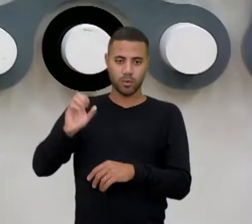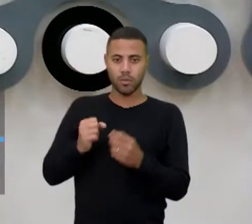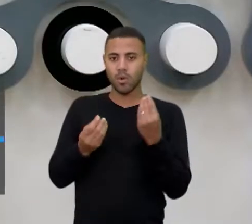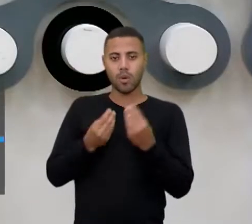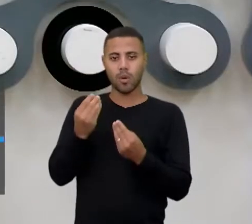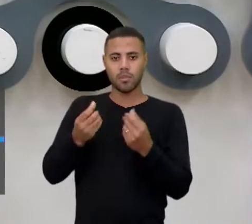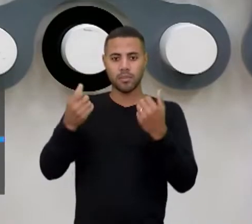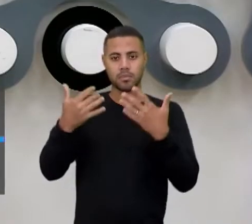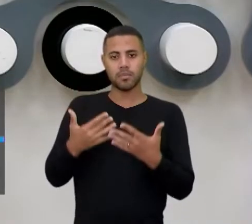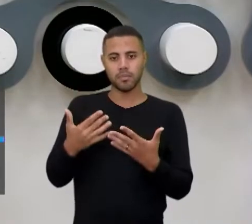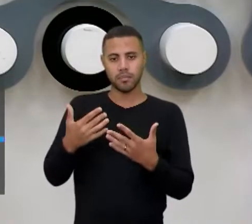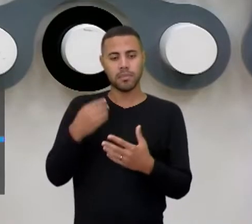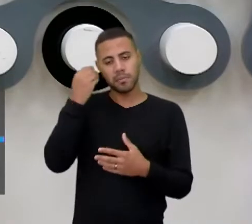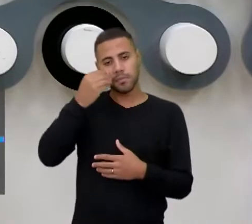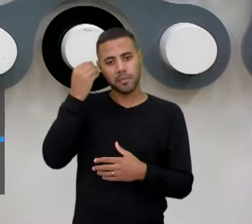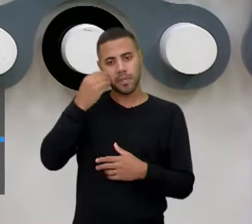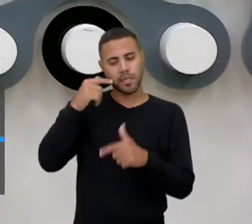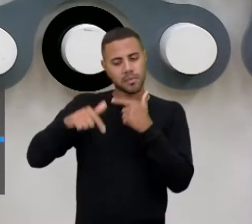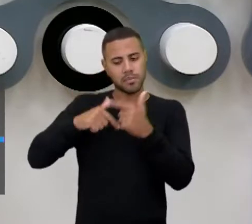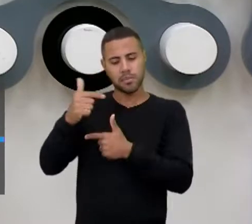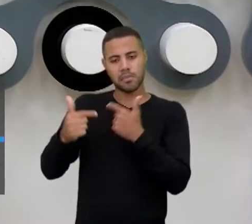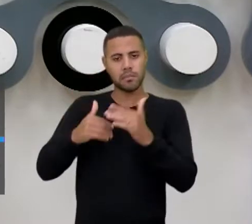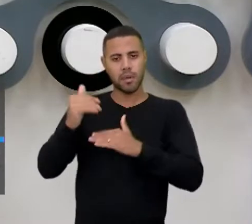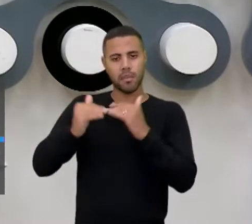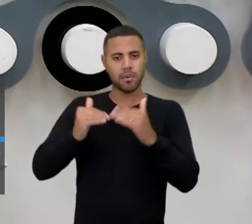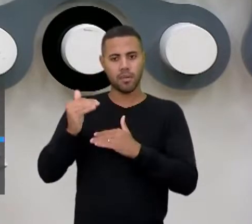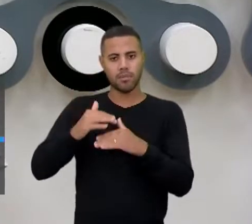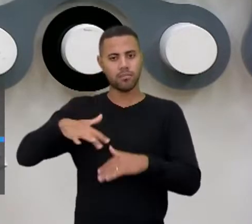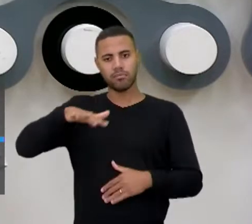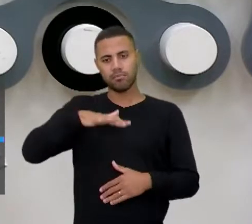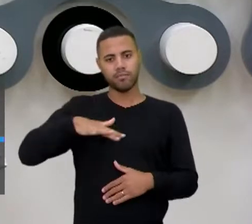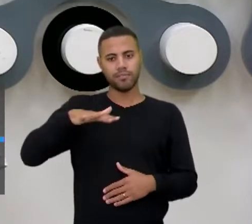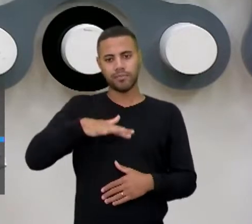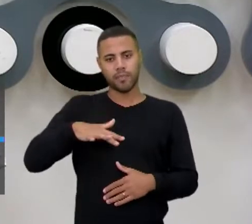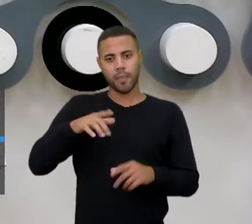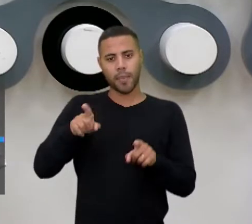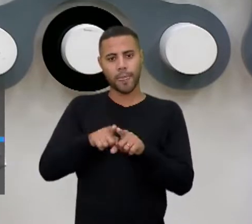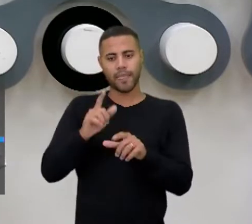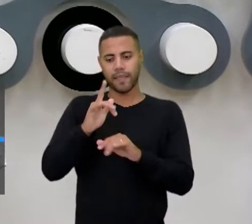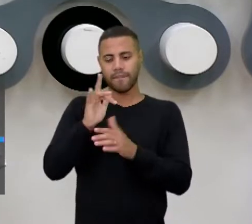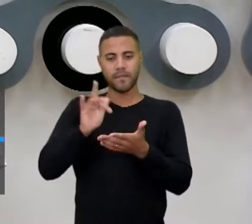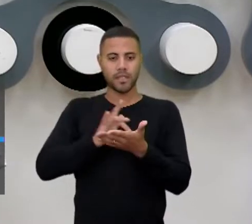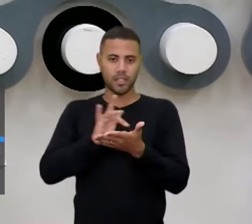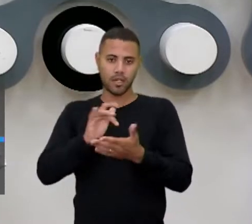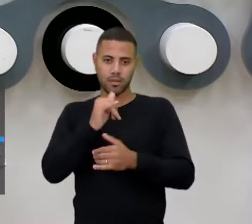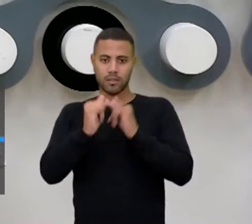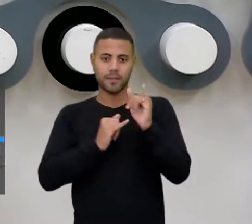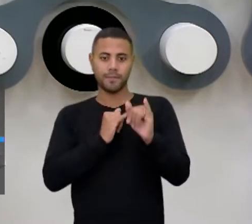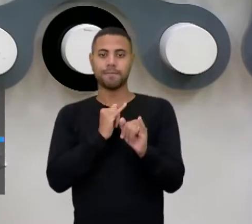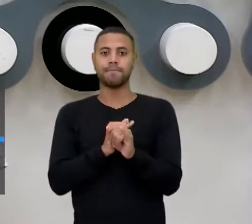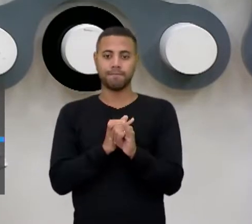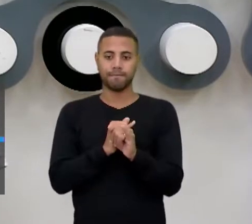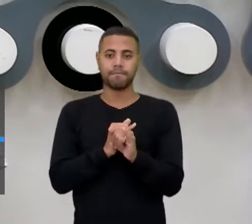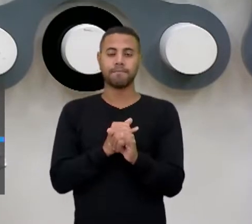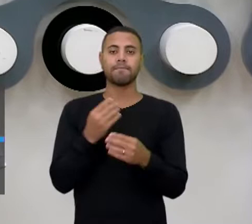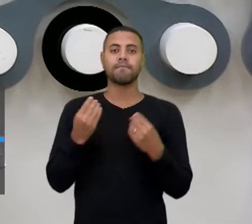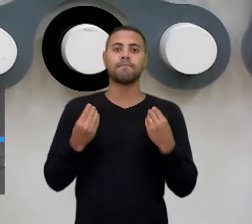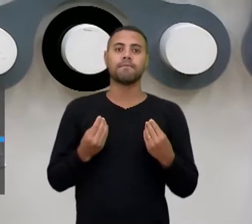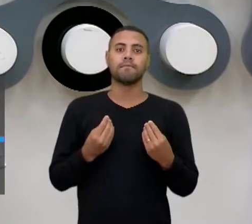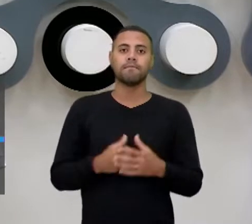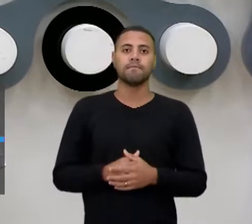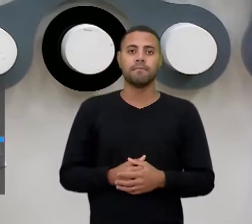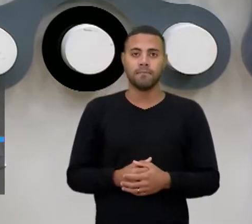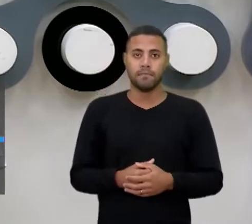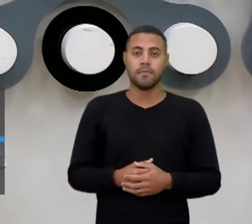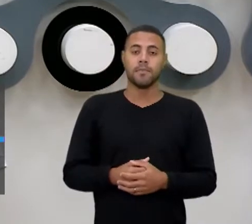esses algoritmos aí trabalham dentro do ambiente digital, né? Esse ambiente da internet.